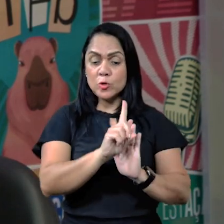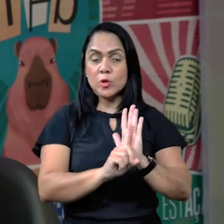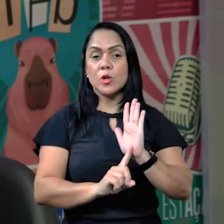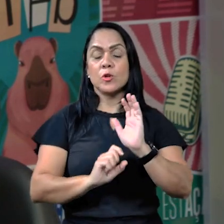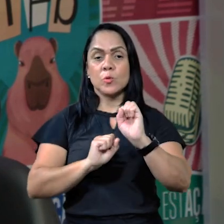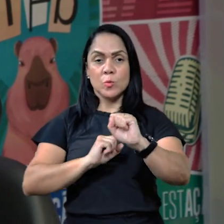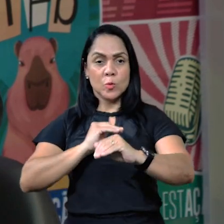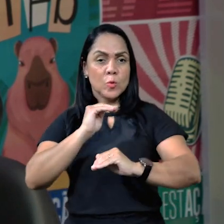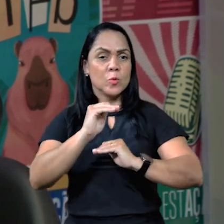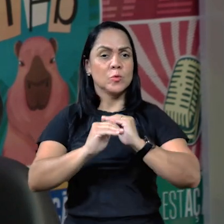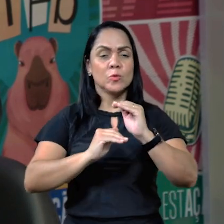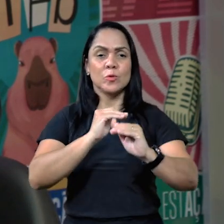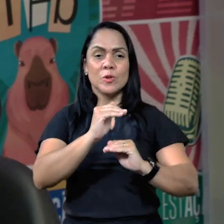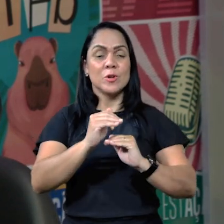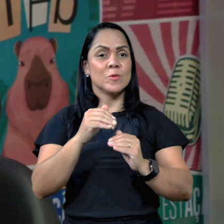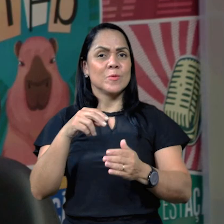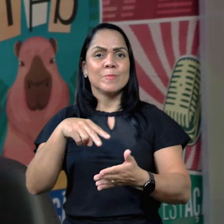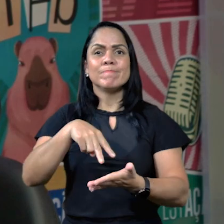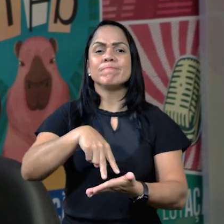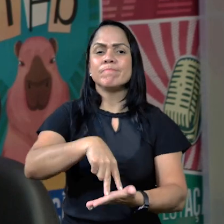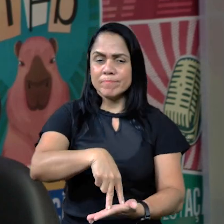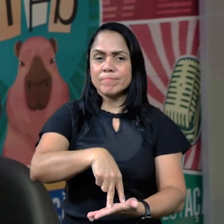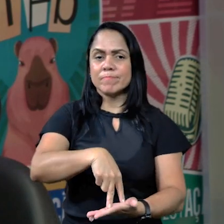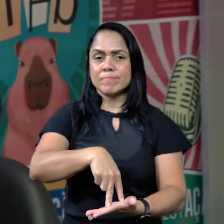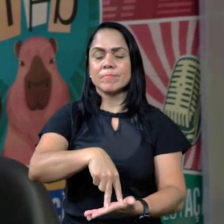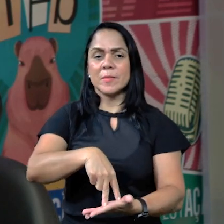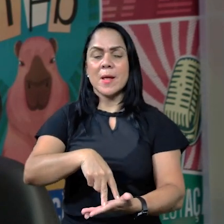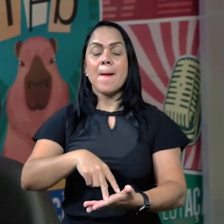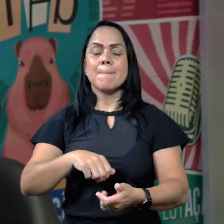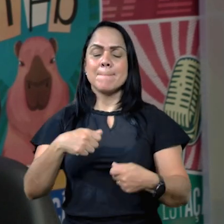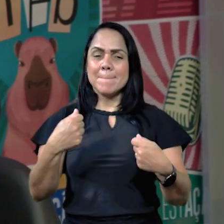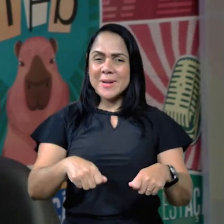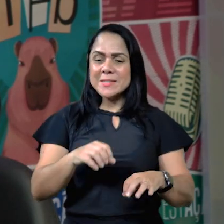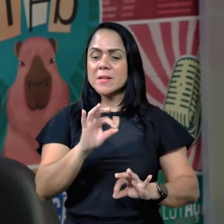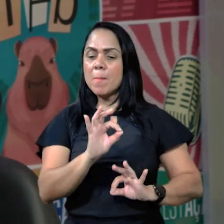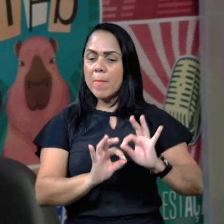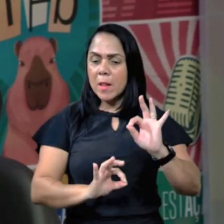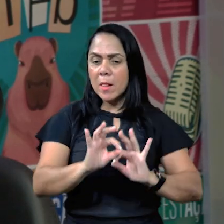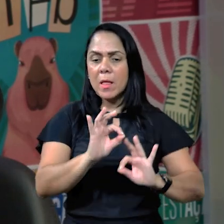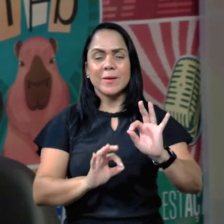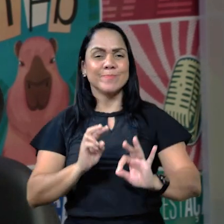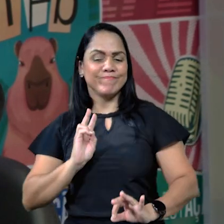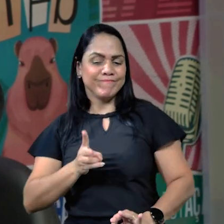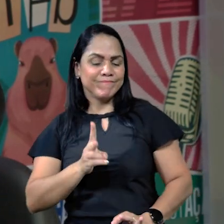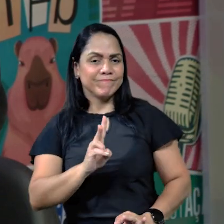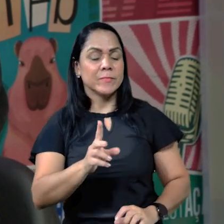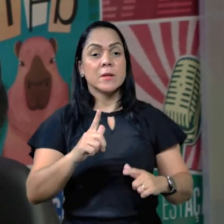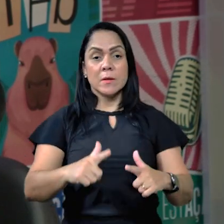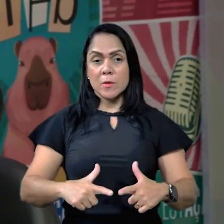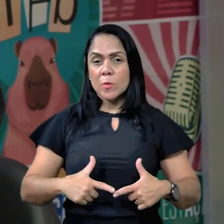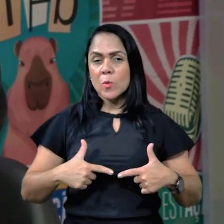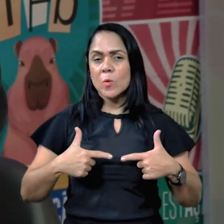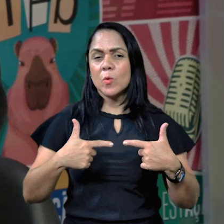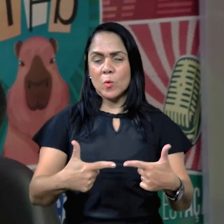construído, ele não é um direito fixo. A Não, gente vai ter que fazer uma manutenção constante de um processo de luta que garanta